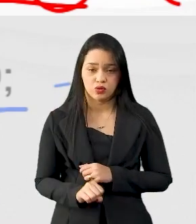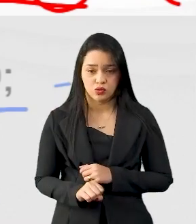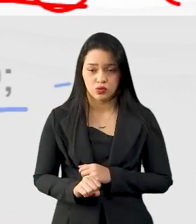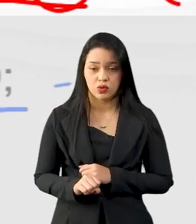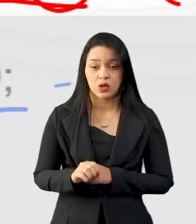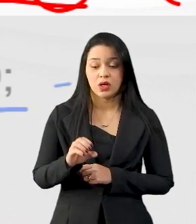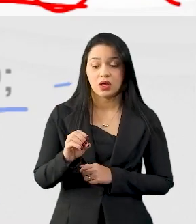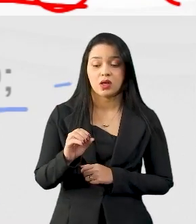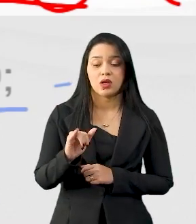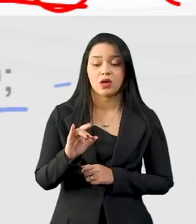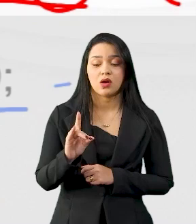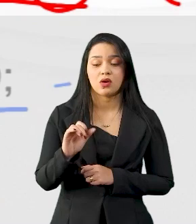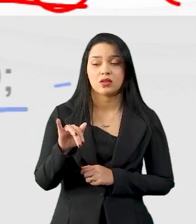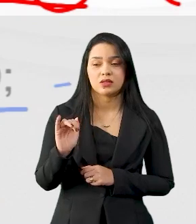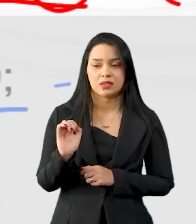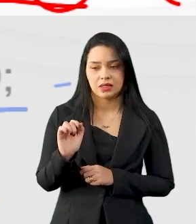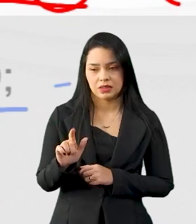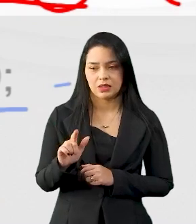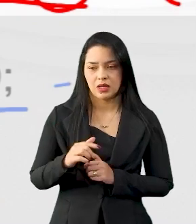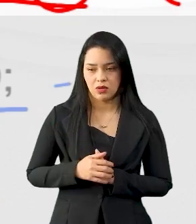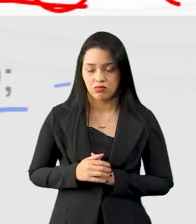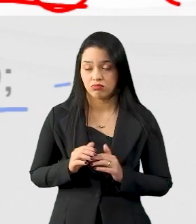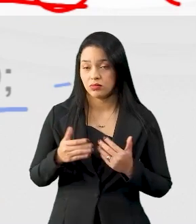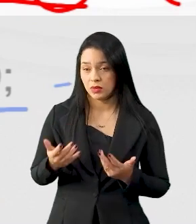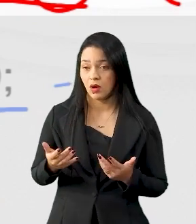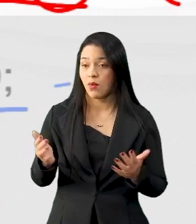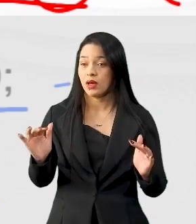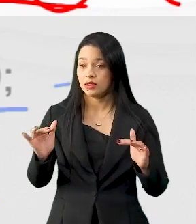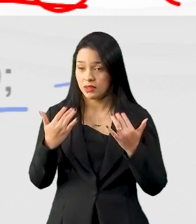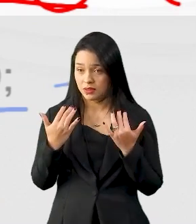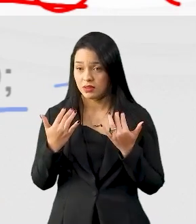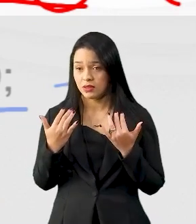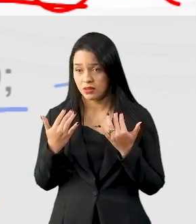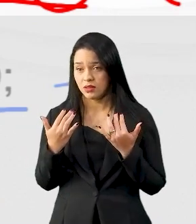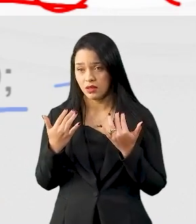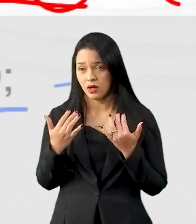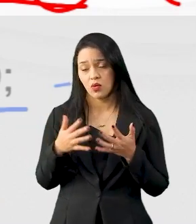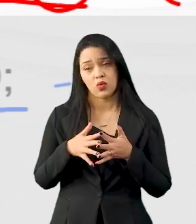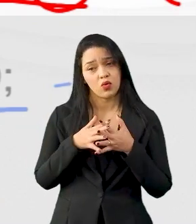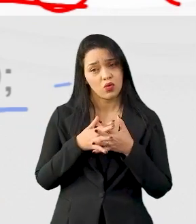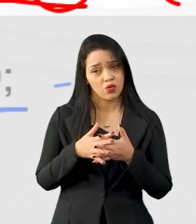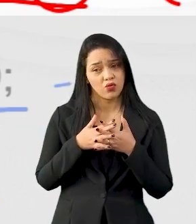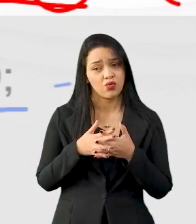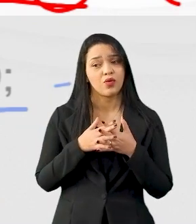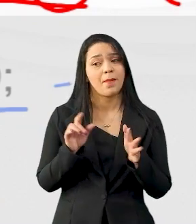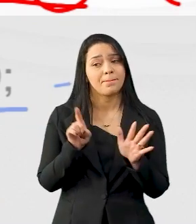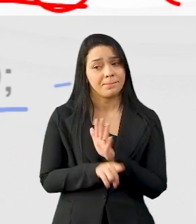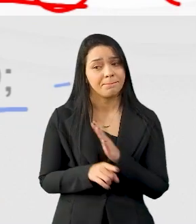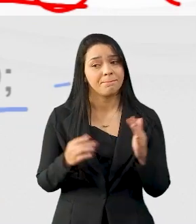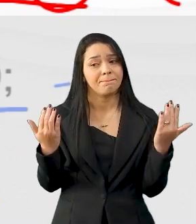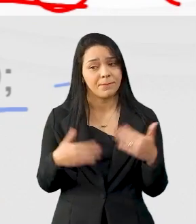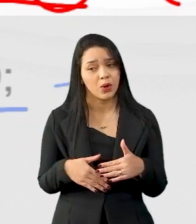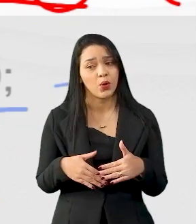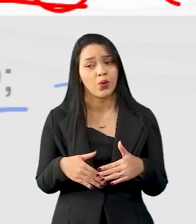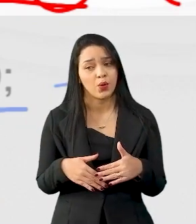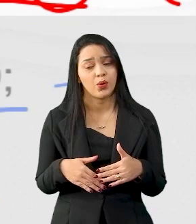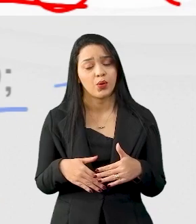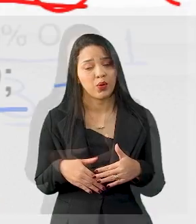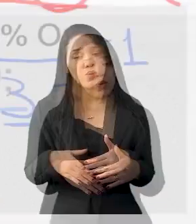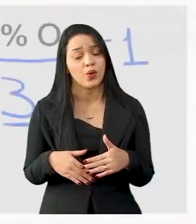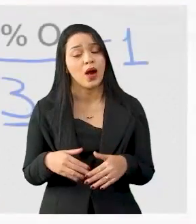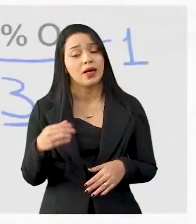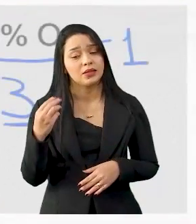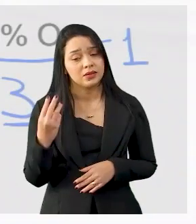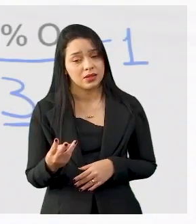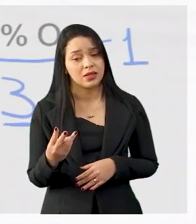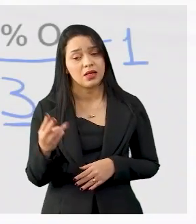e ocidental. Belezinha? Então, muita atenção relativa a isso. Aqui confunde, isso aqui é questão de prova, tá bom? 3